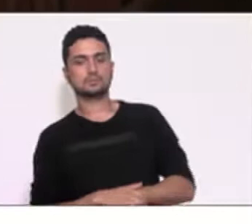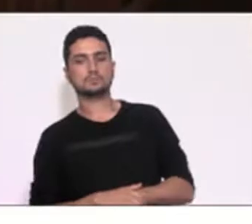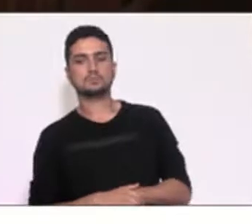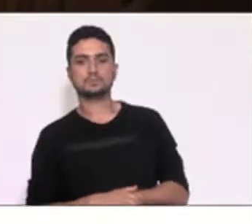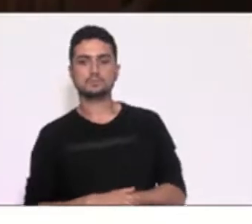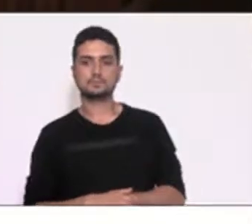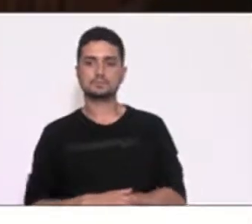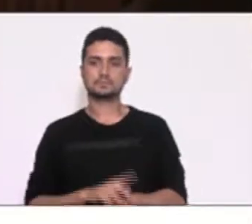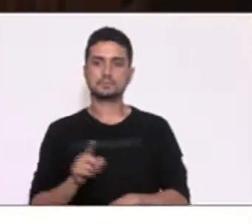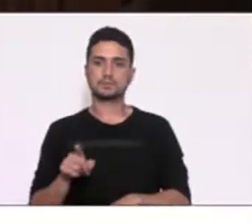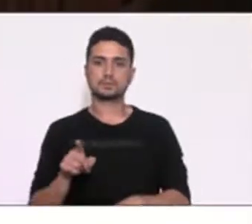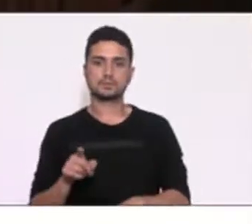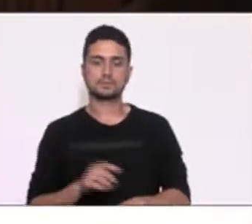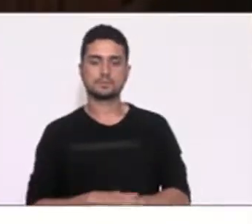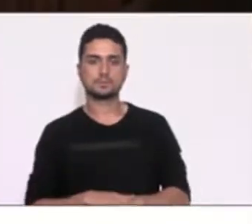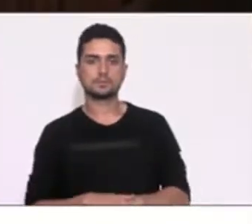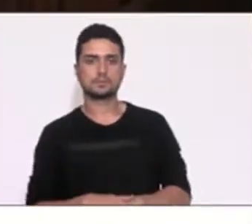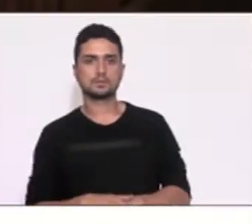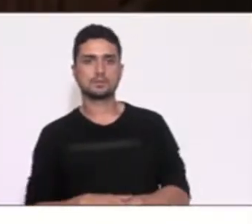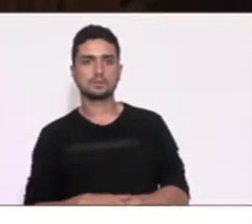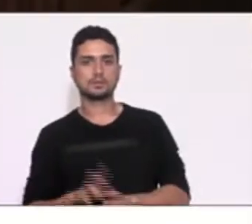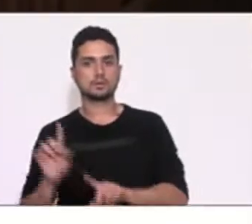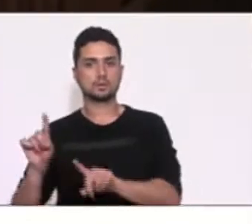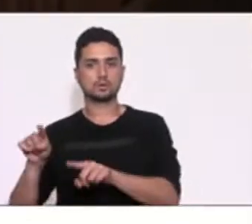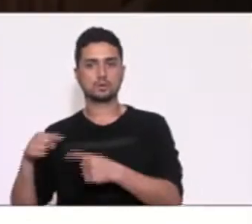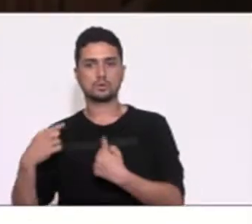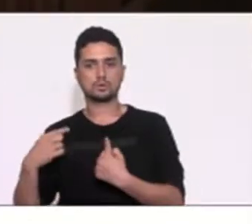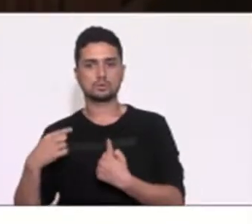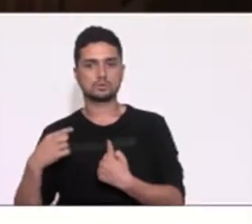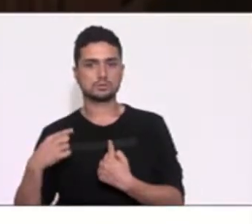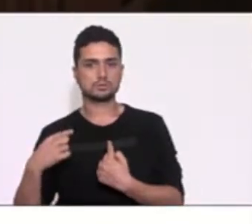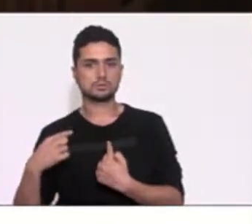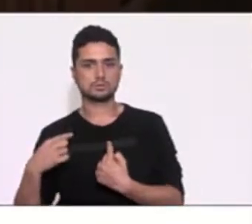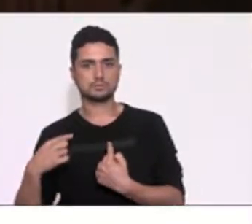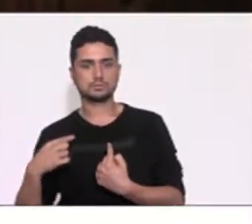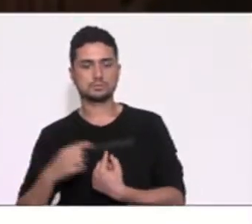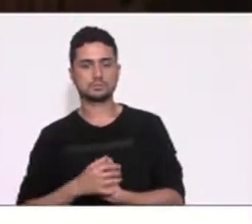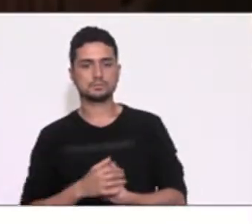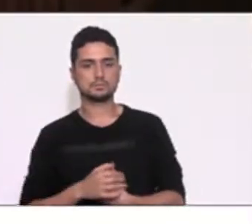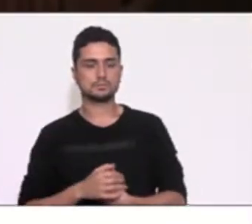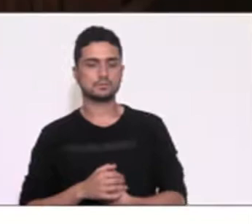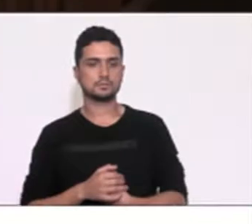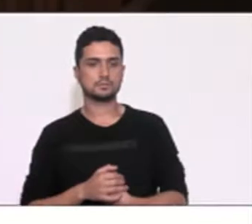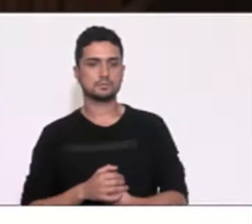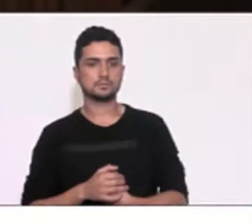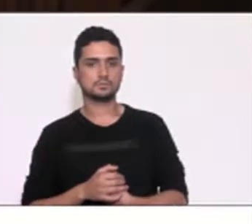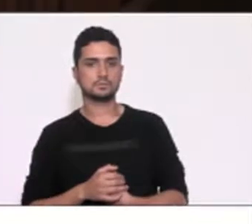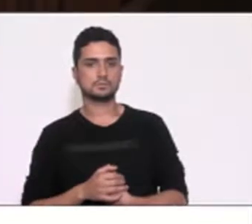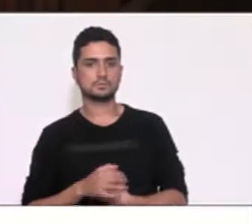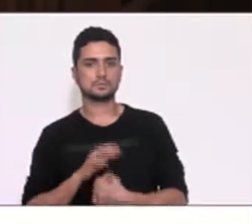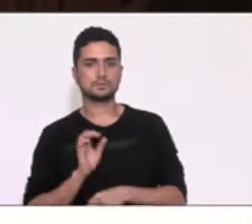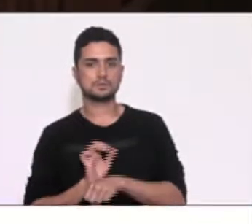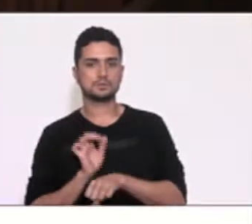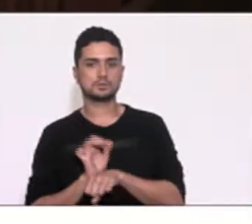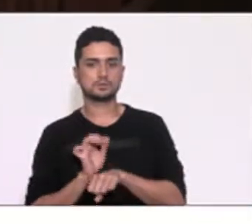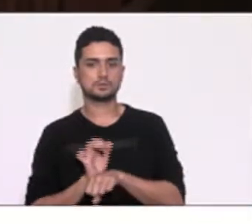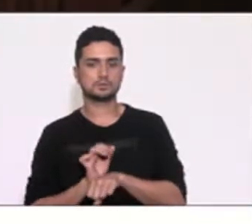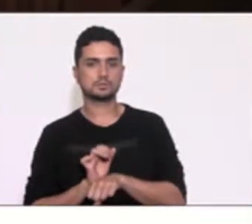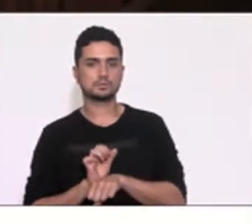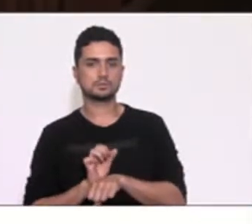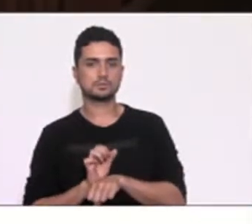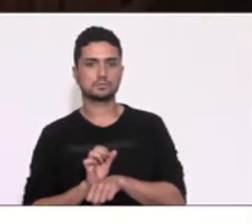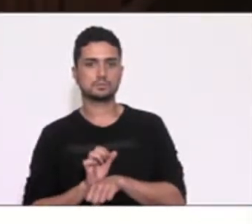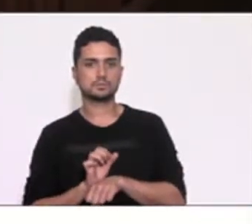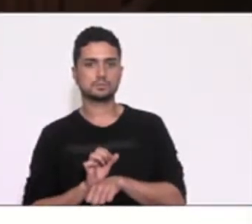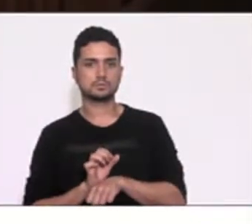que a oposição, quer seja a nível estadual,